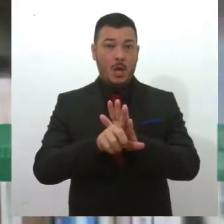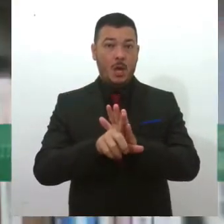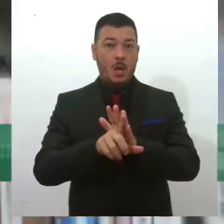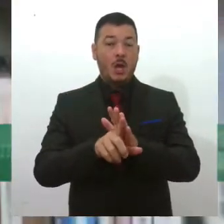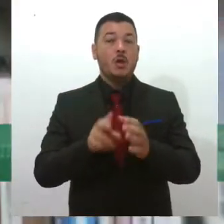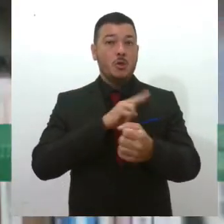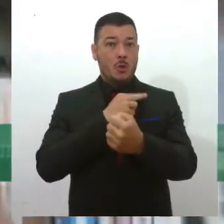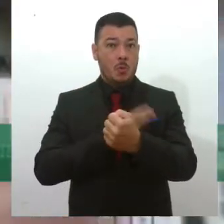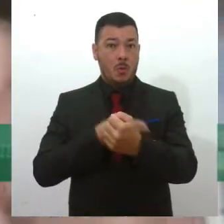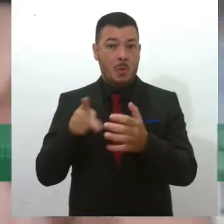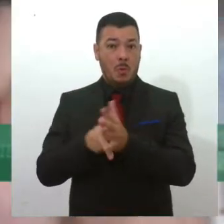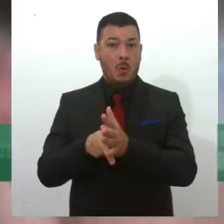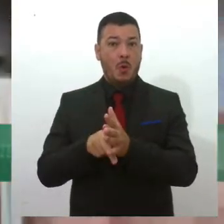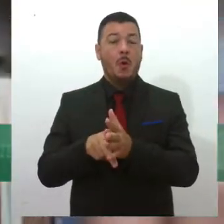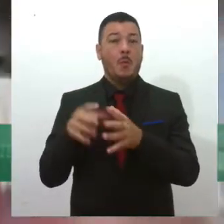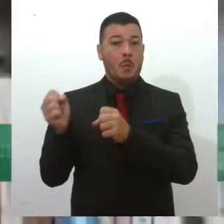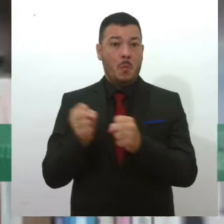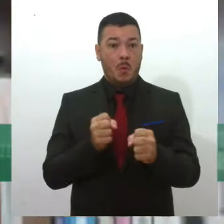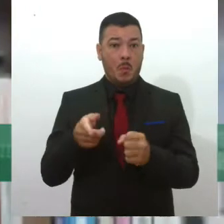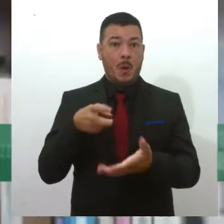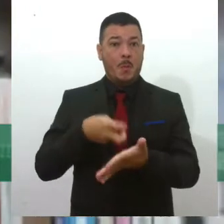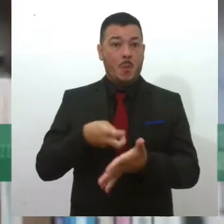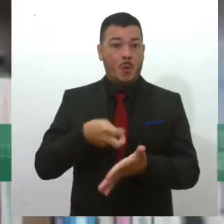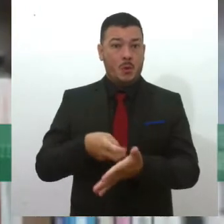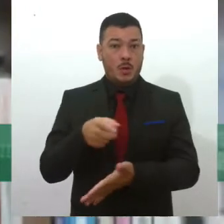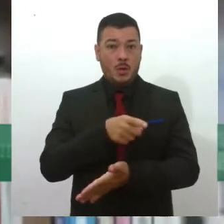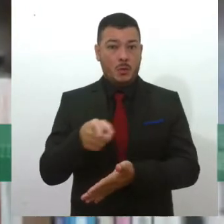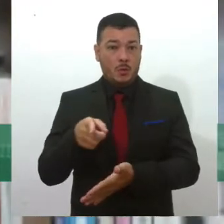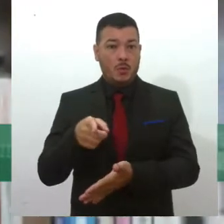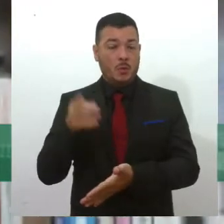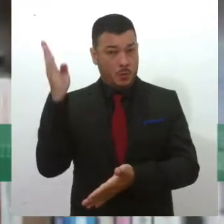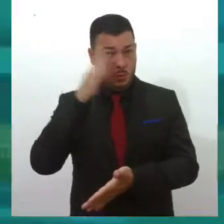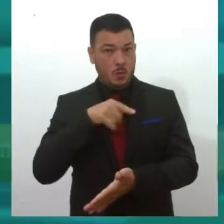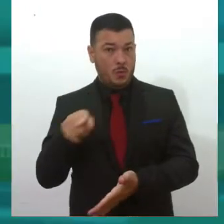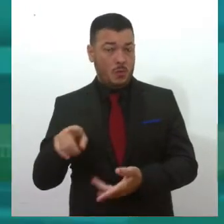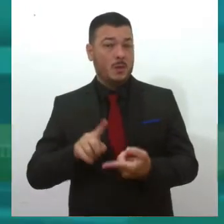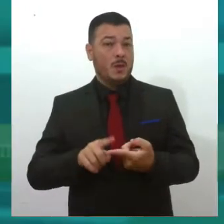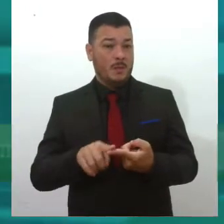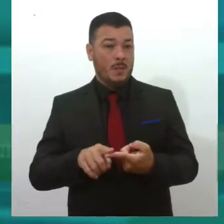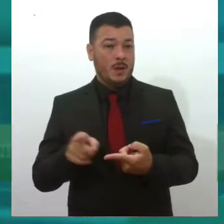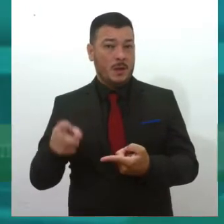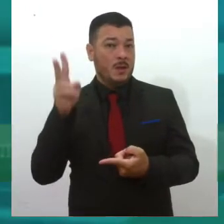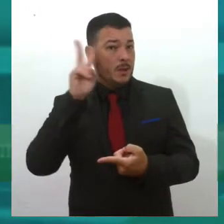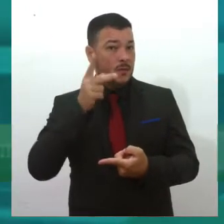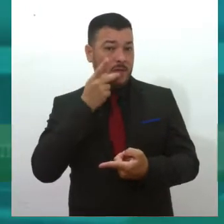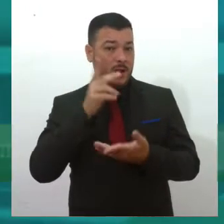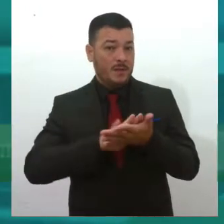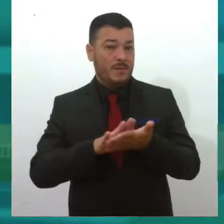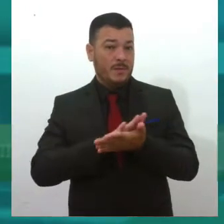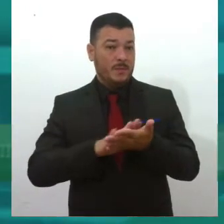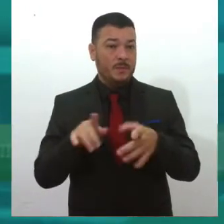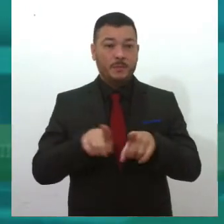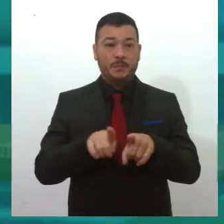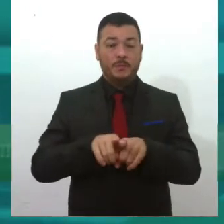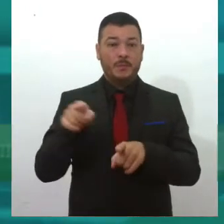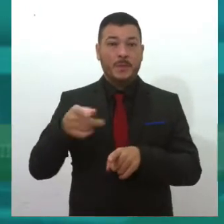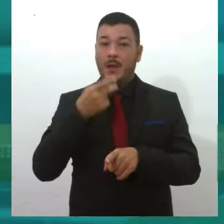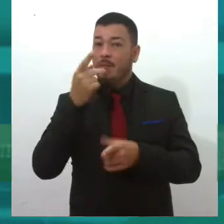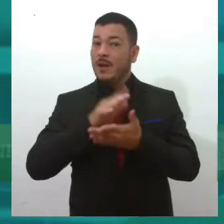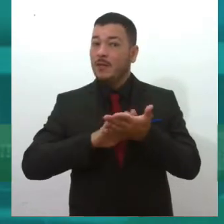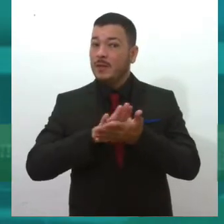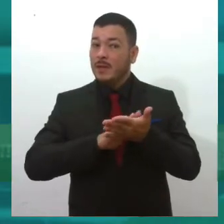punir esses malvados acusadores do poder. Disso eles não falam. Não falam também que